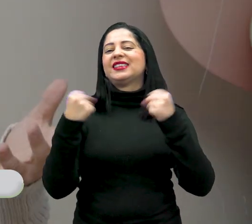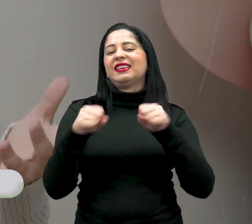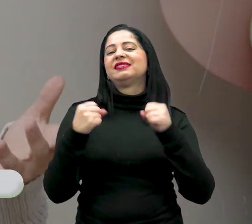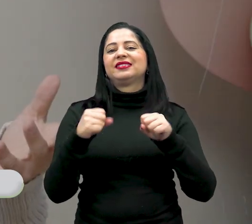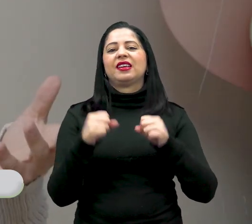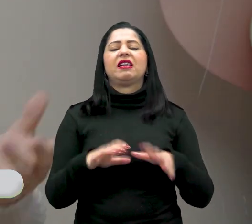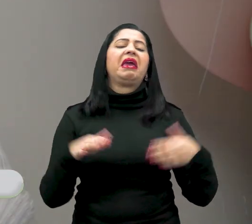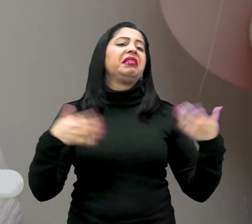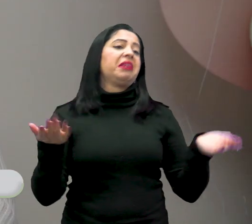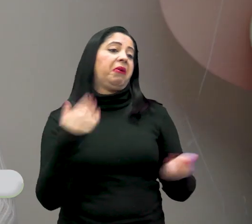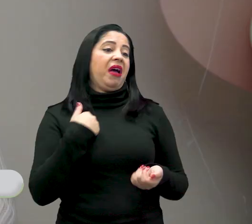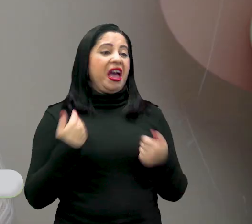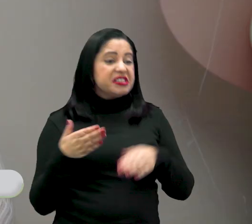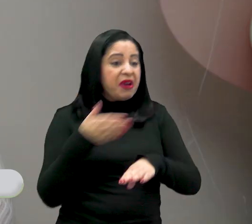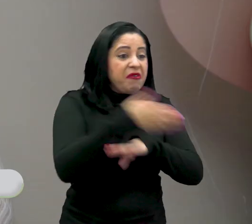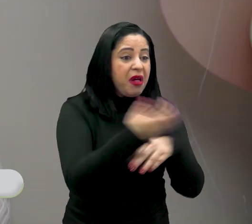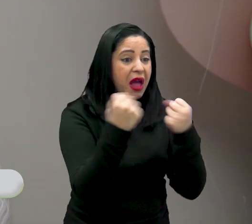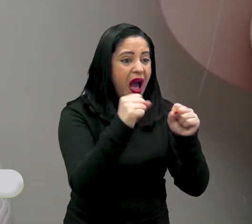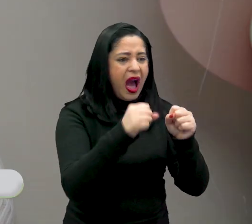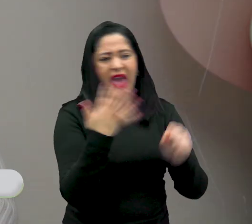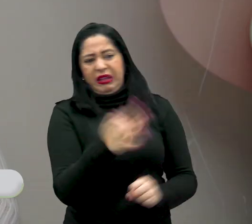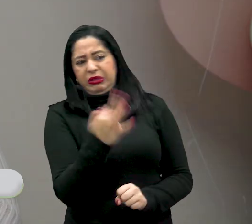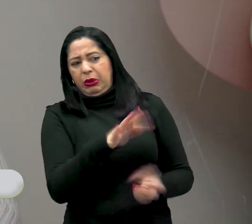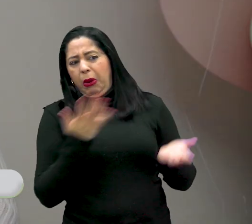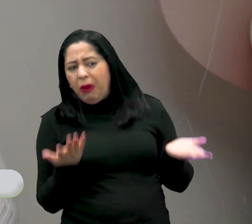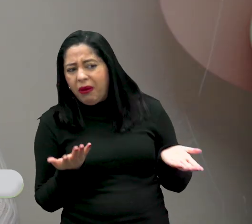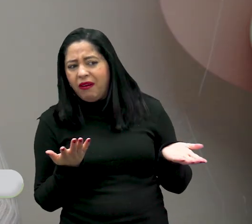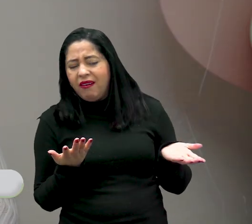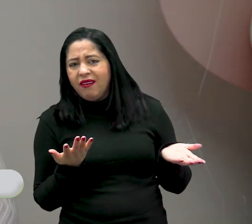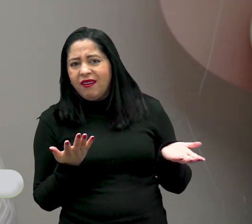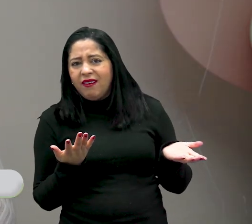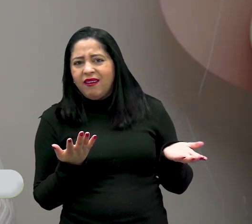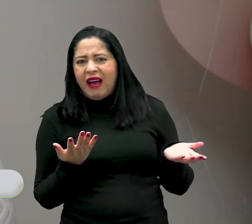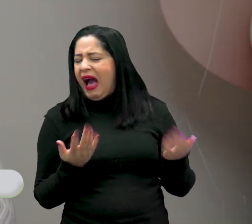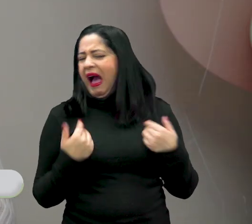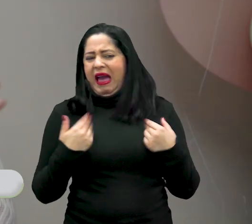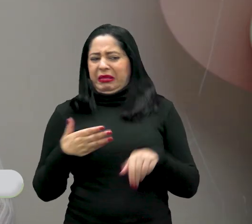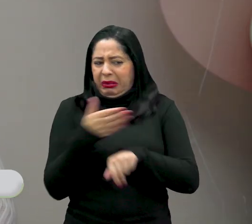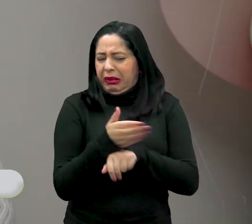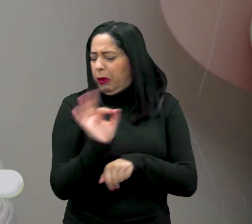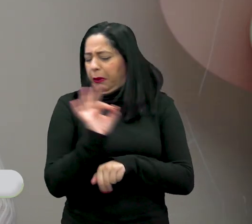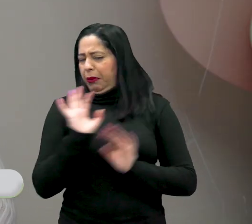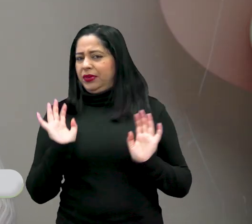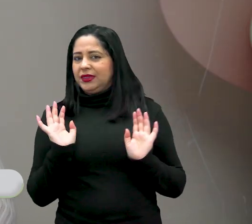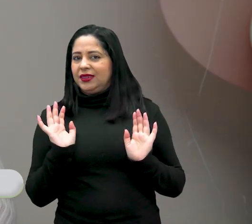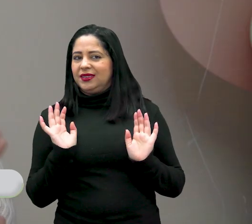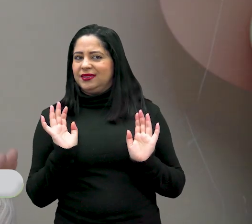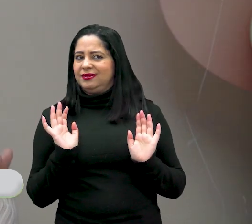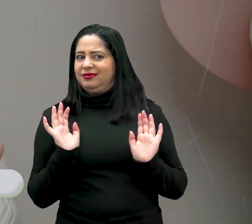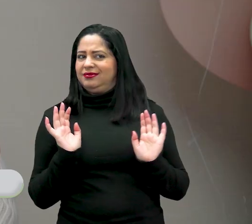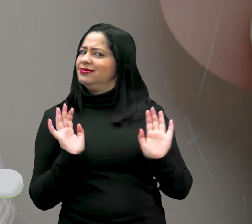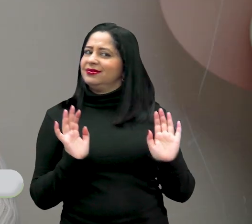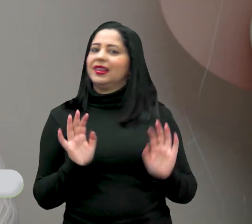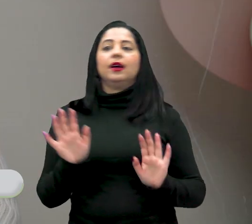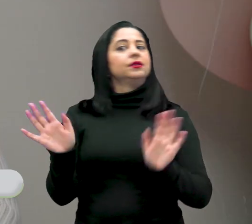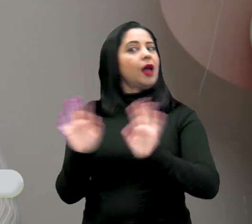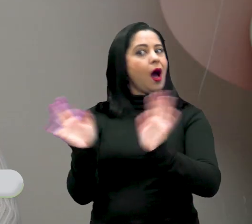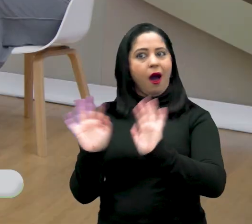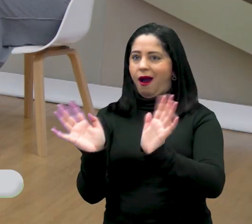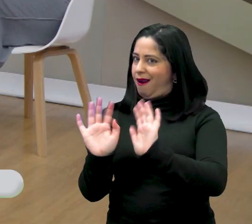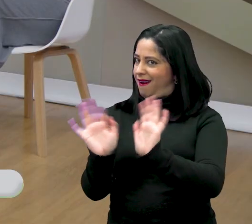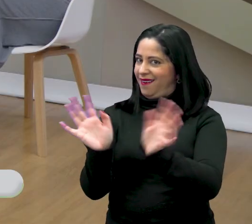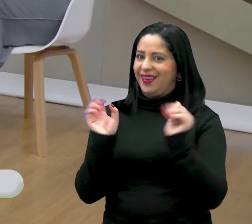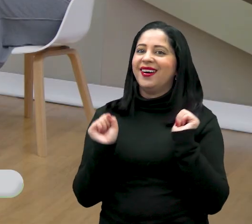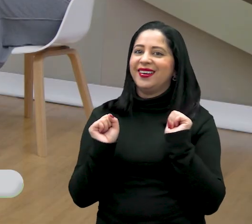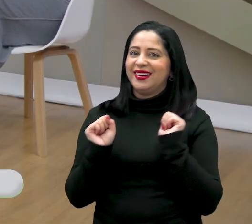falar, poxa, mas se eu vou praticar atividade física, vou sentir dor, vou ter o risco de uma lesão, já não vou nem fazer nada. Também não é bem por aí, né? Não,